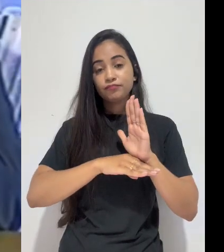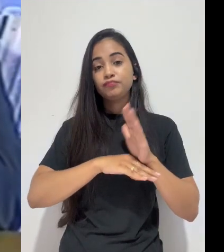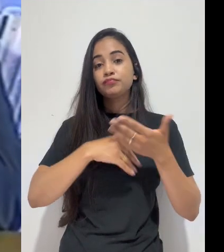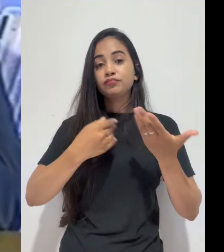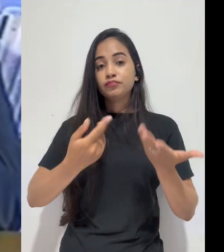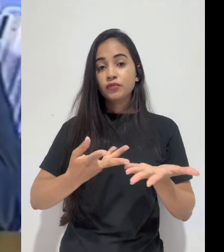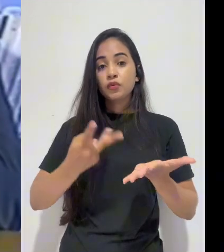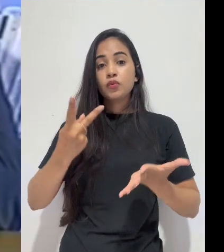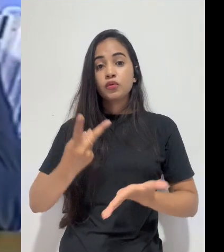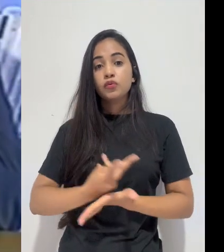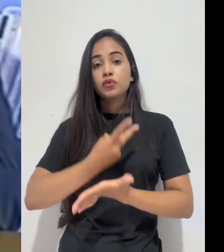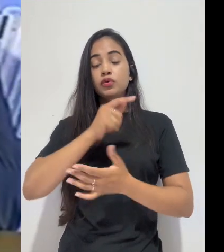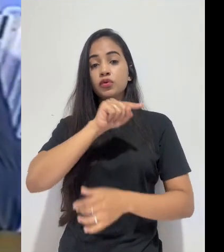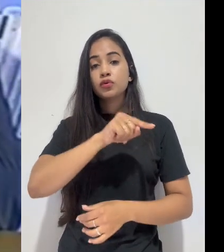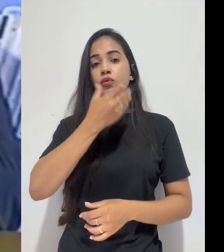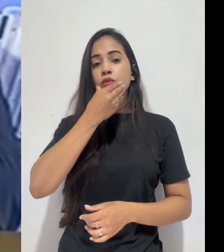Vicente